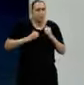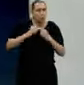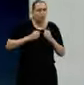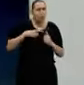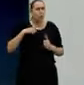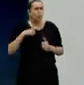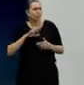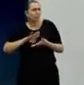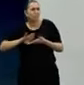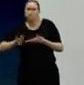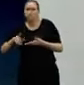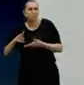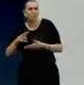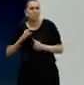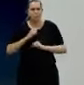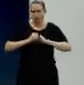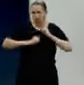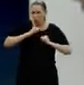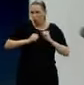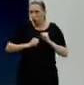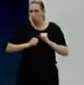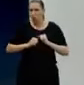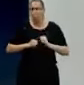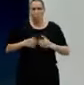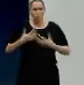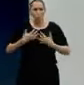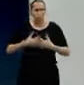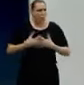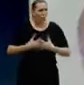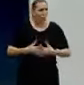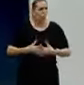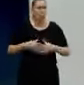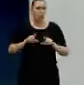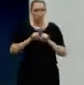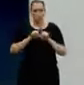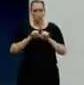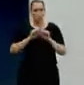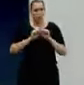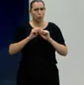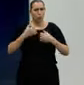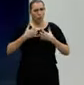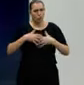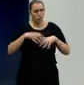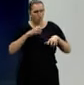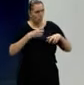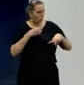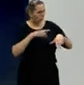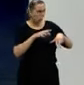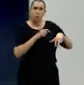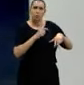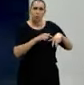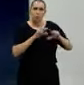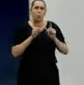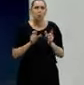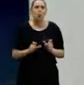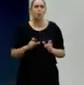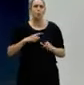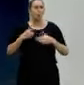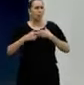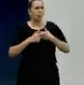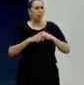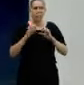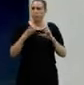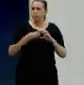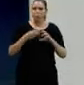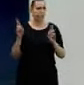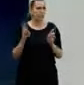dessa questão, né? Porque a energia vai ser um motor para as funções do corpo, para as funções da célula, e não está diretamente